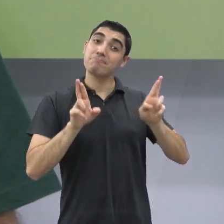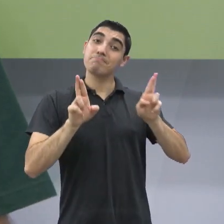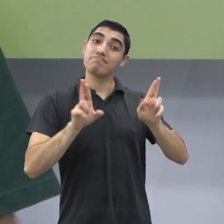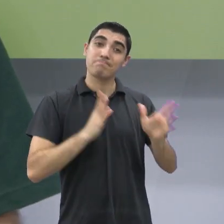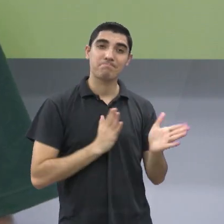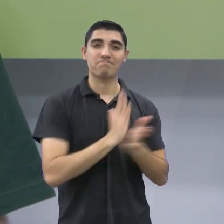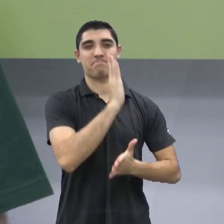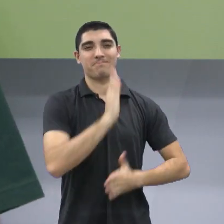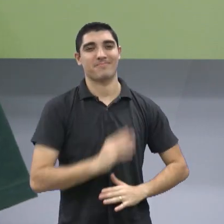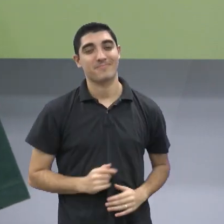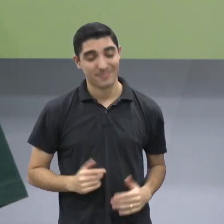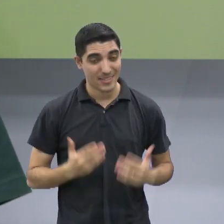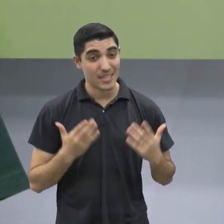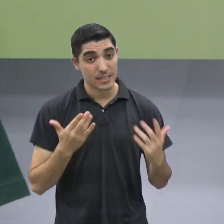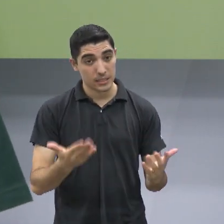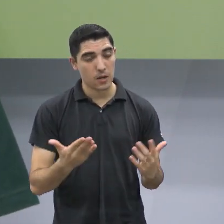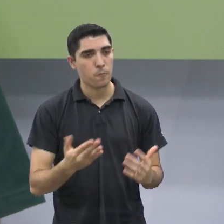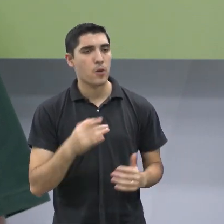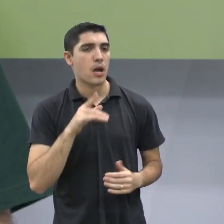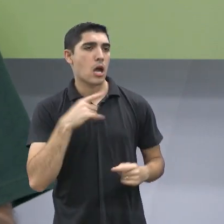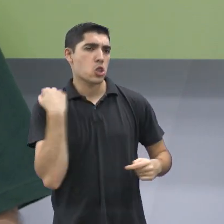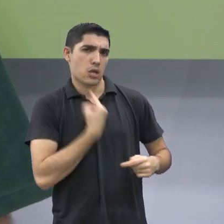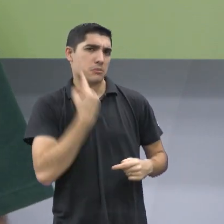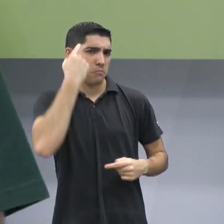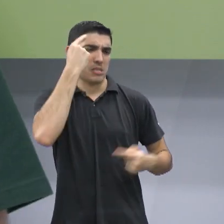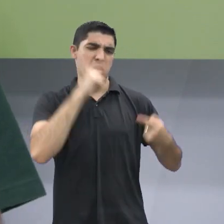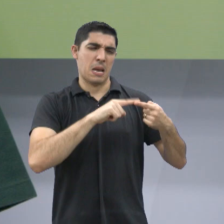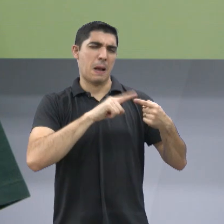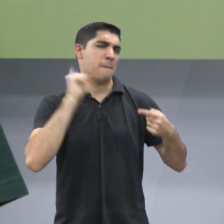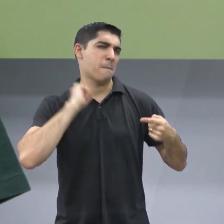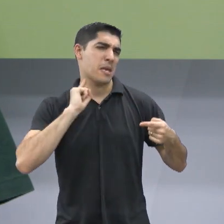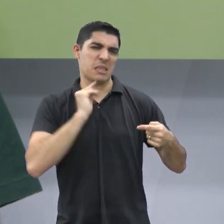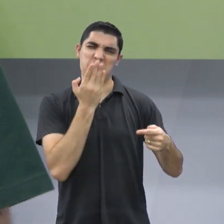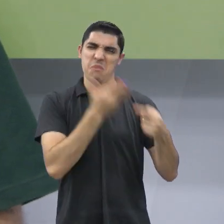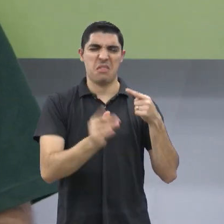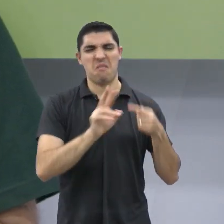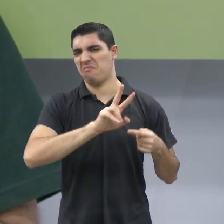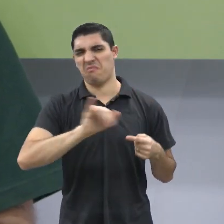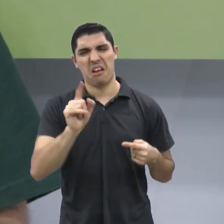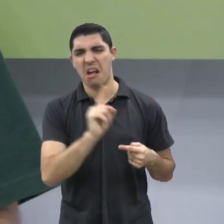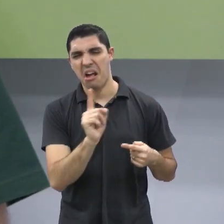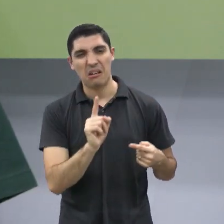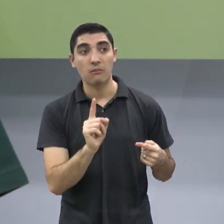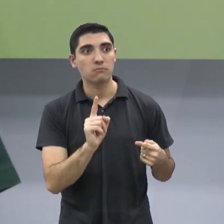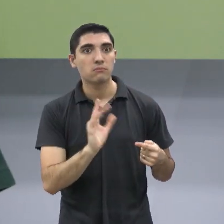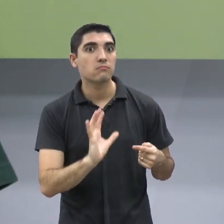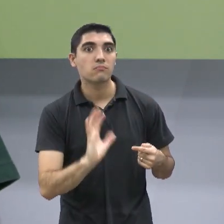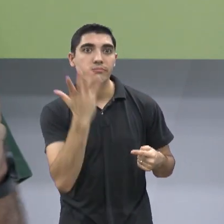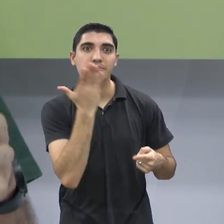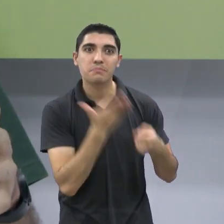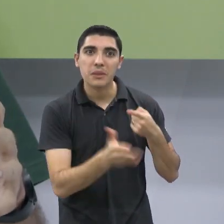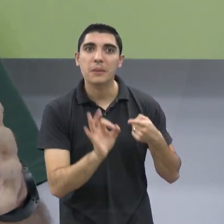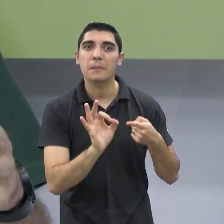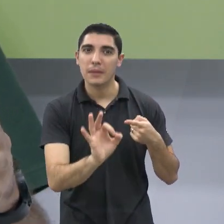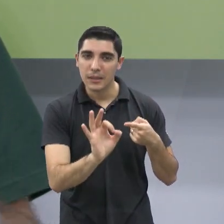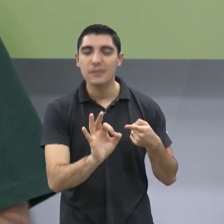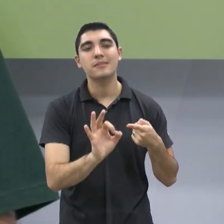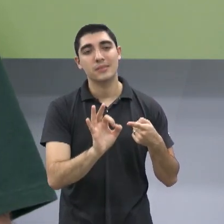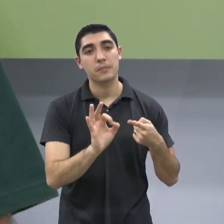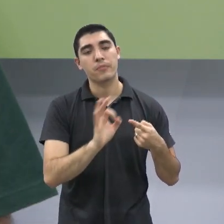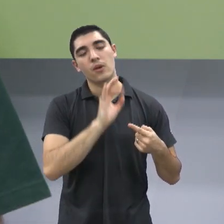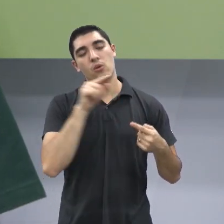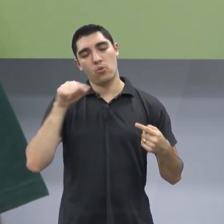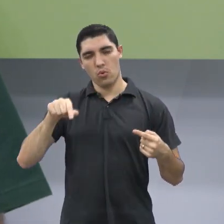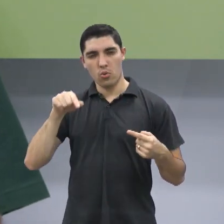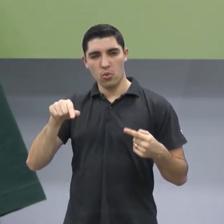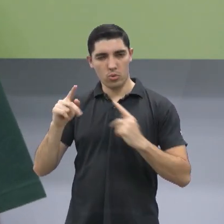bem pouco provável o Minas perder, né? E acabou perdendo. Então, parabéns para o São José que, apesar da bobeada